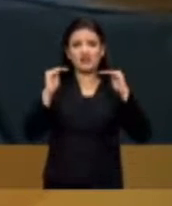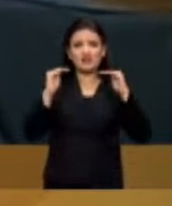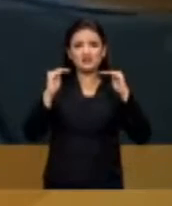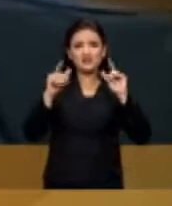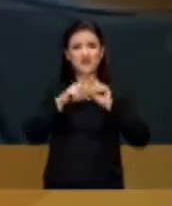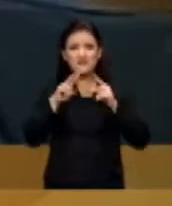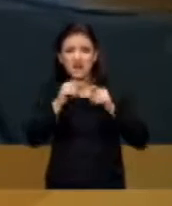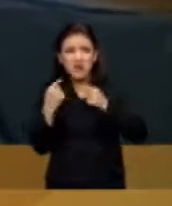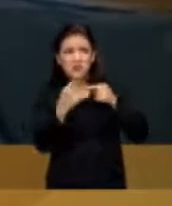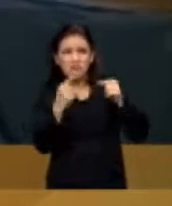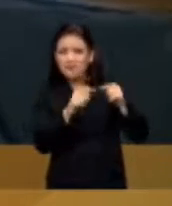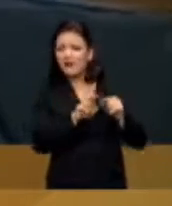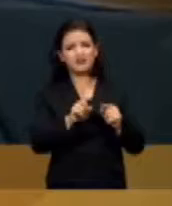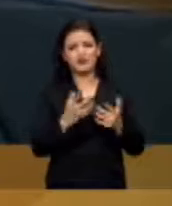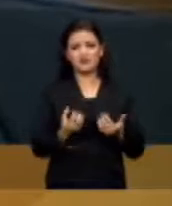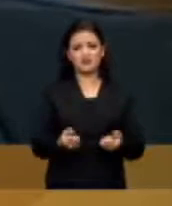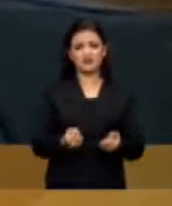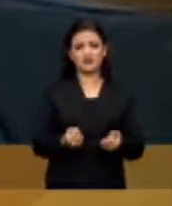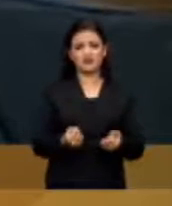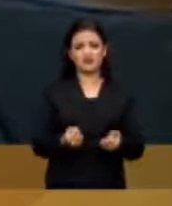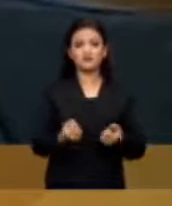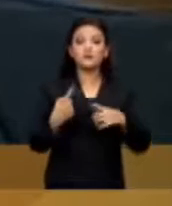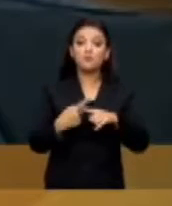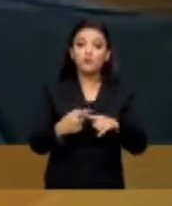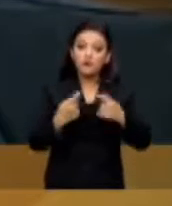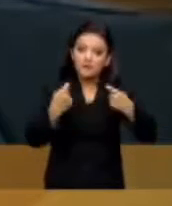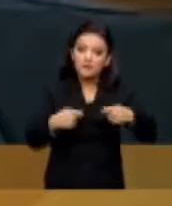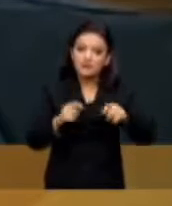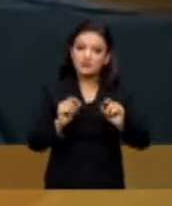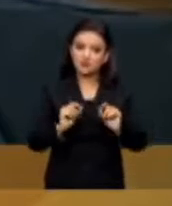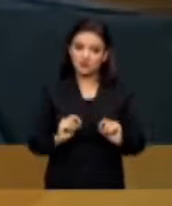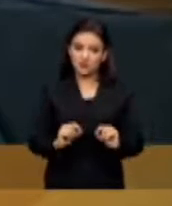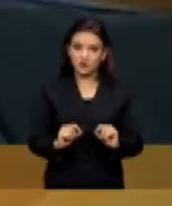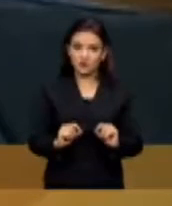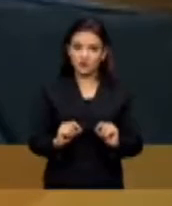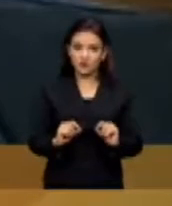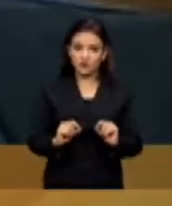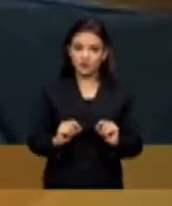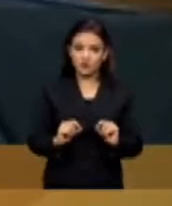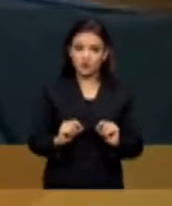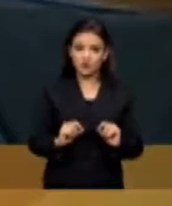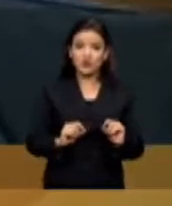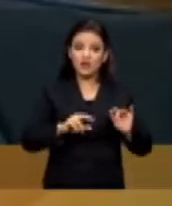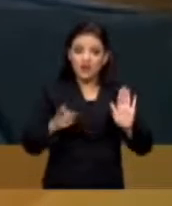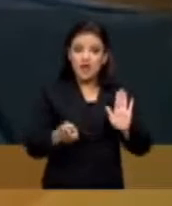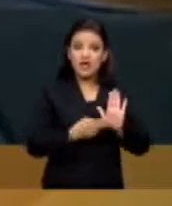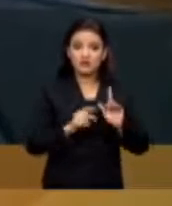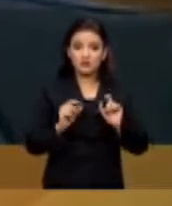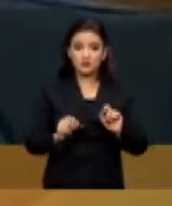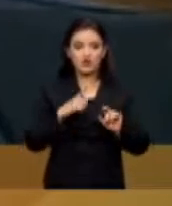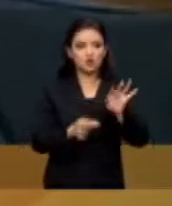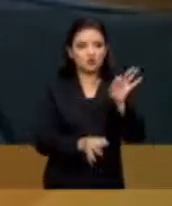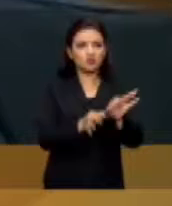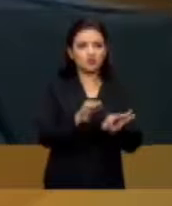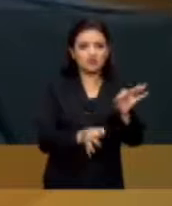trata exatamente do reconhecimento de que, após o judiciário, não há solução